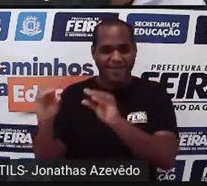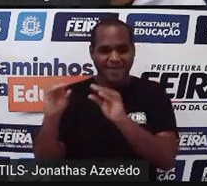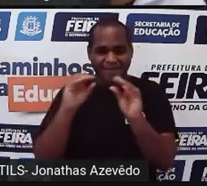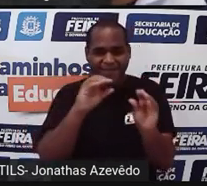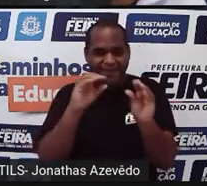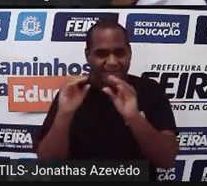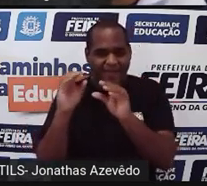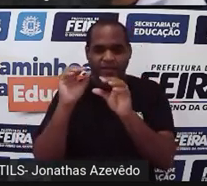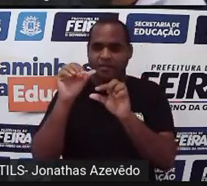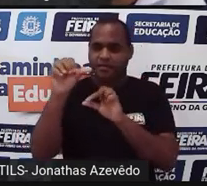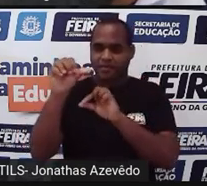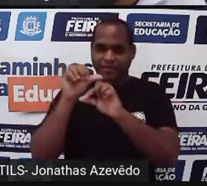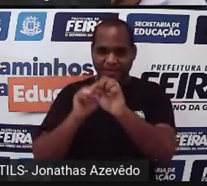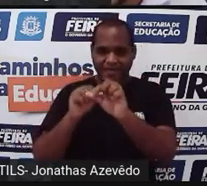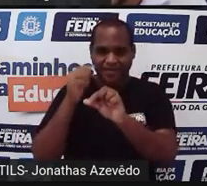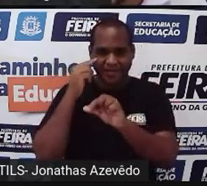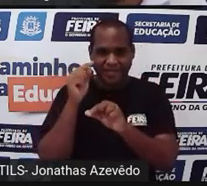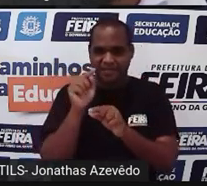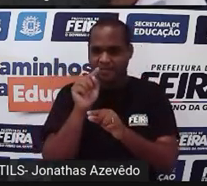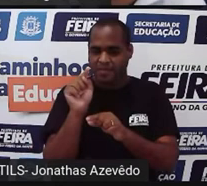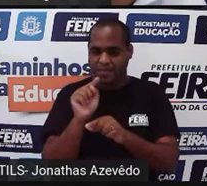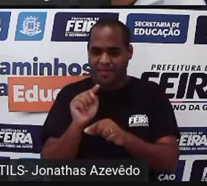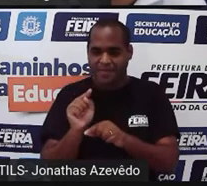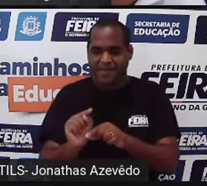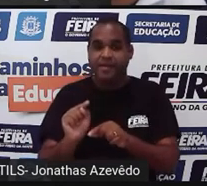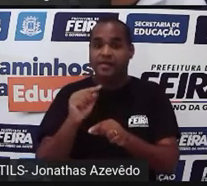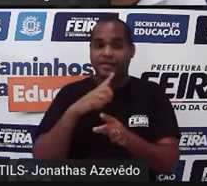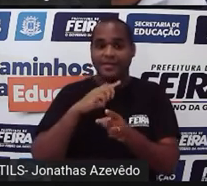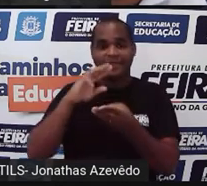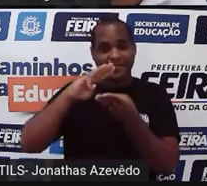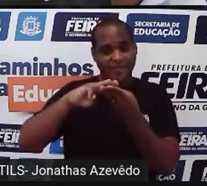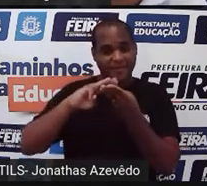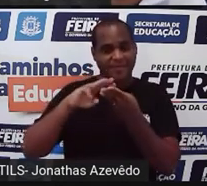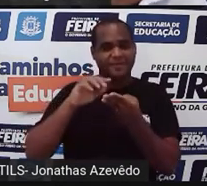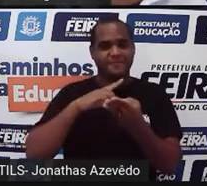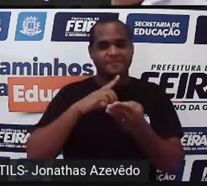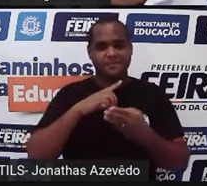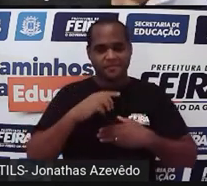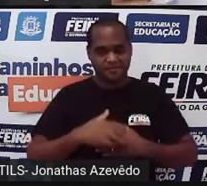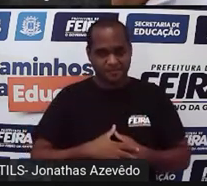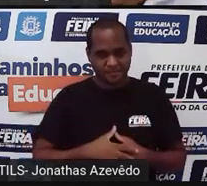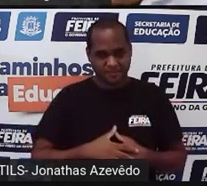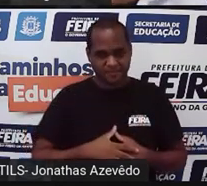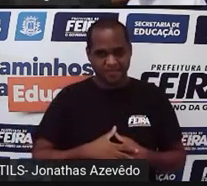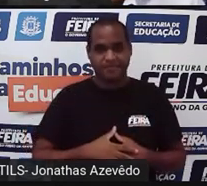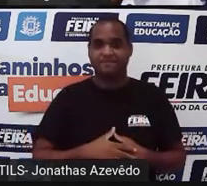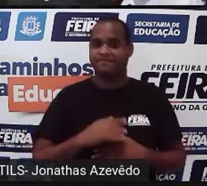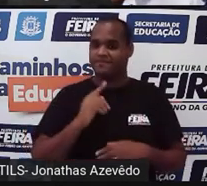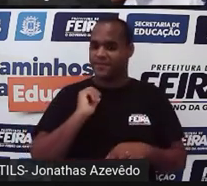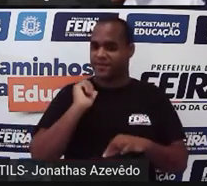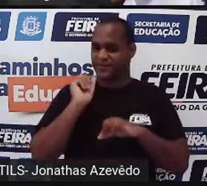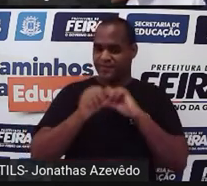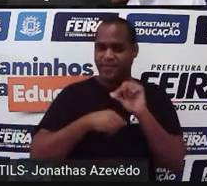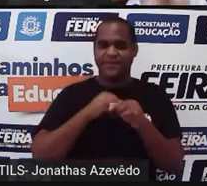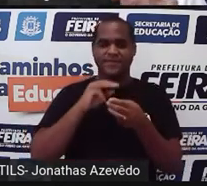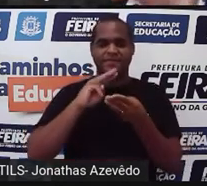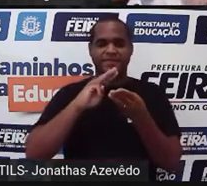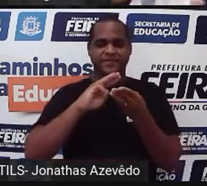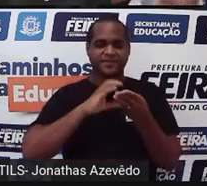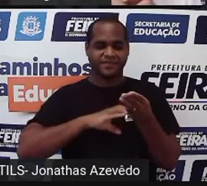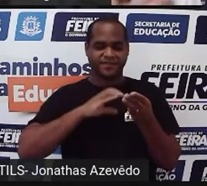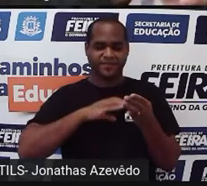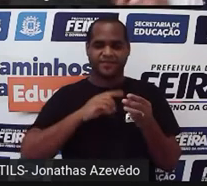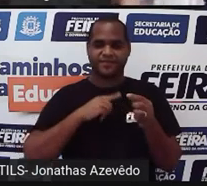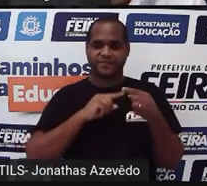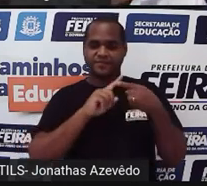português, ó. Veja que aquele rabisco que eu fiz fica dentro de matemática. E se eu tiro de matemática, fica dentro de português. Então